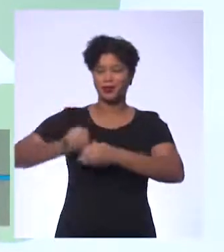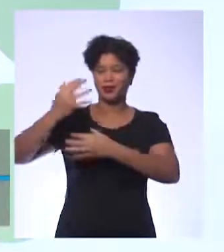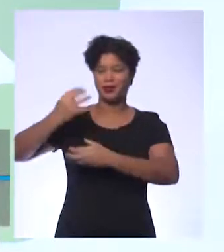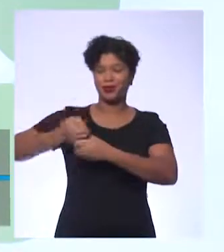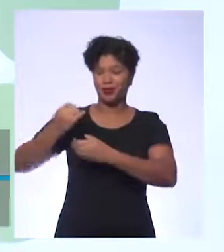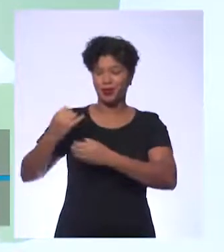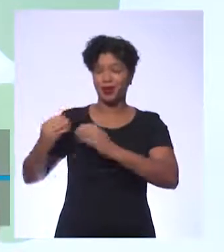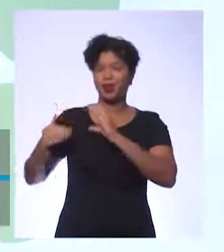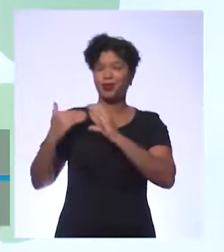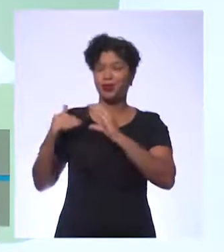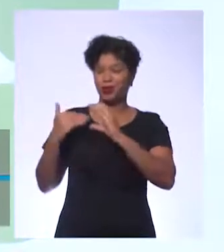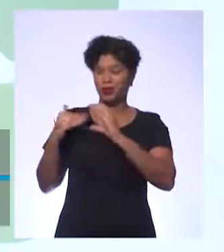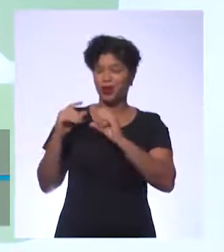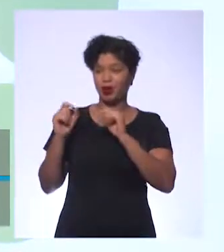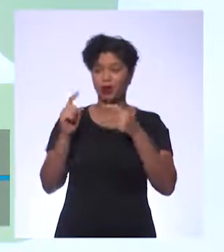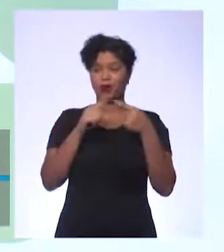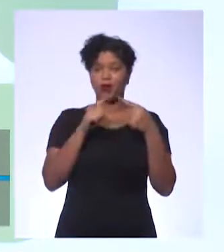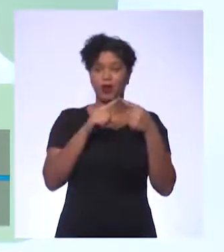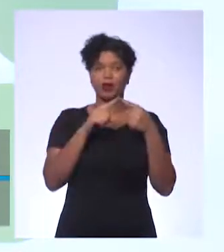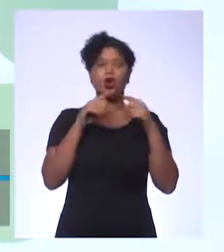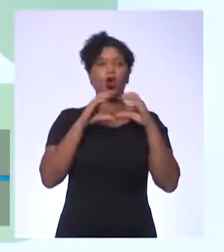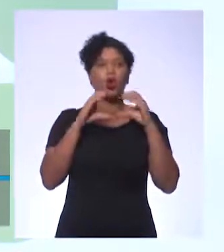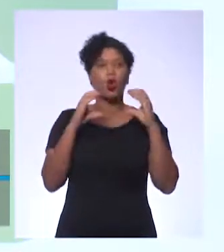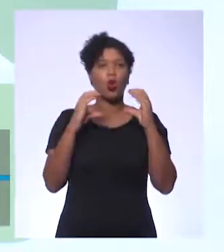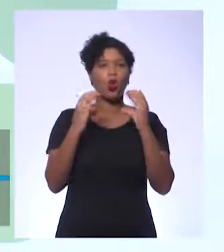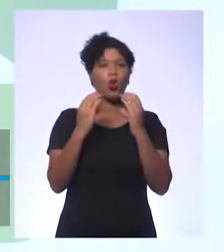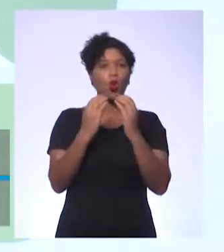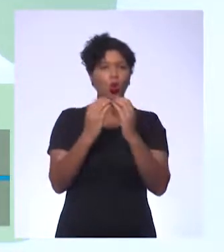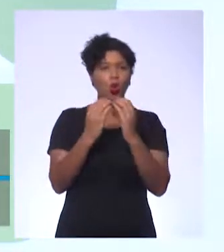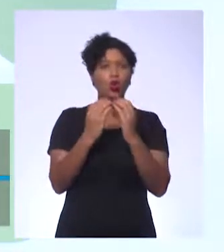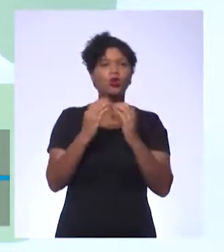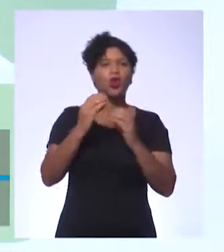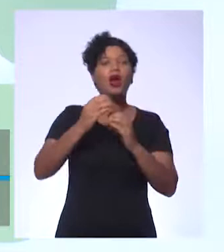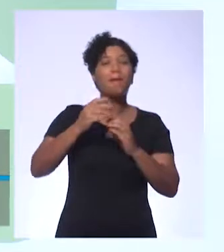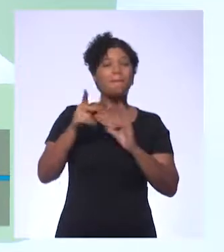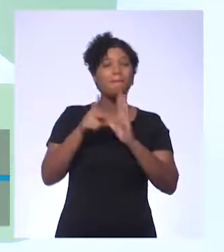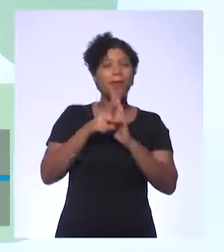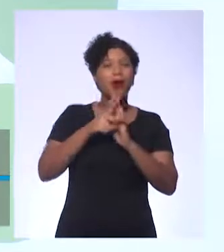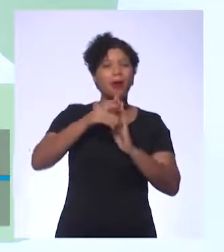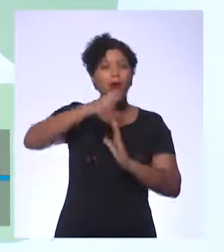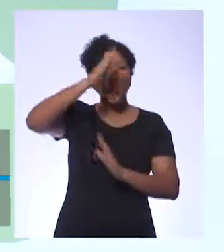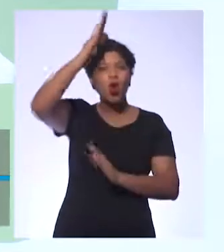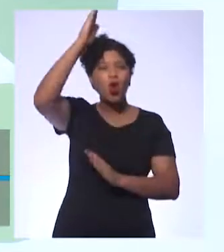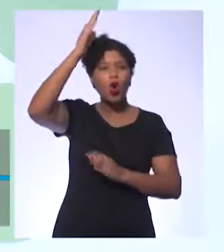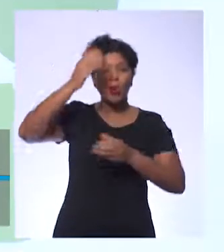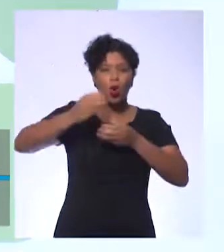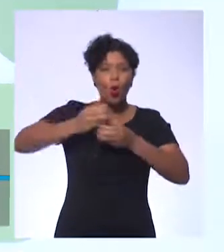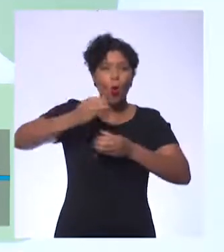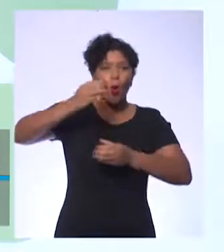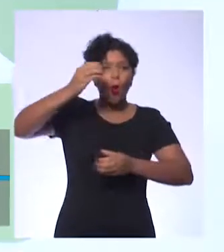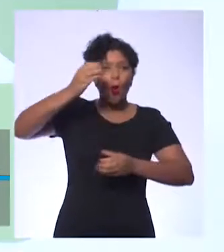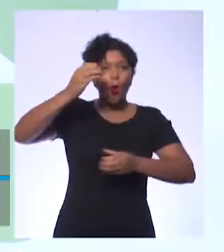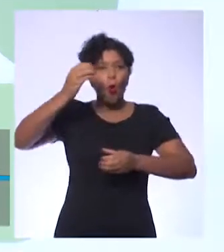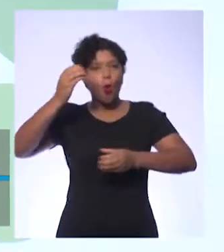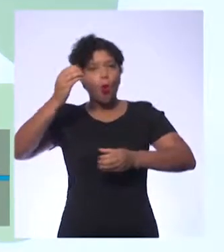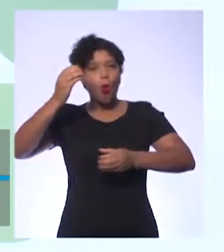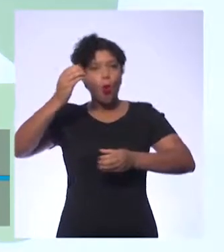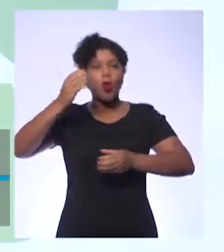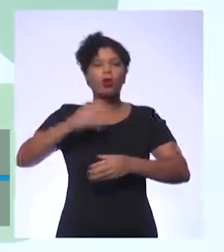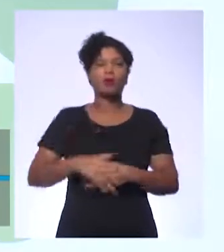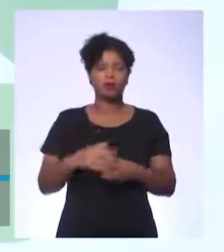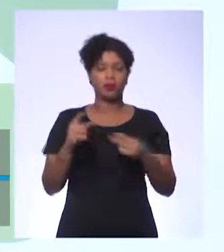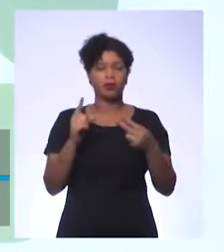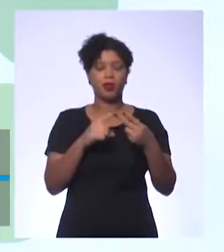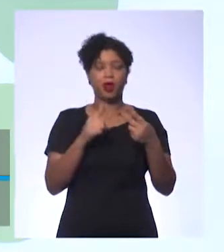imagem número 1, o Coliseu, né? A imagem número 2 é um karaokê, né? Essa animação parece um